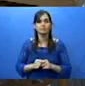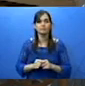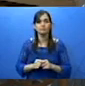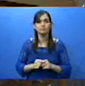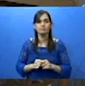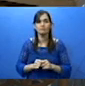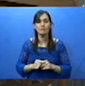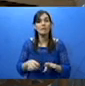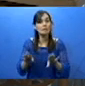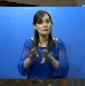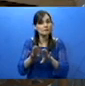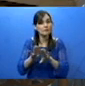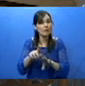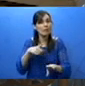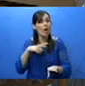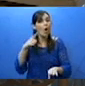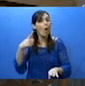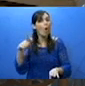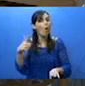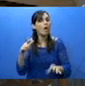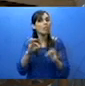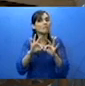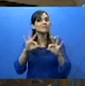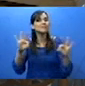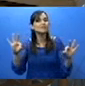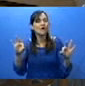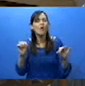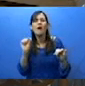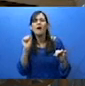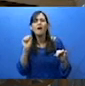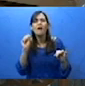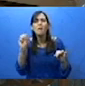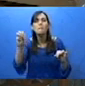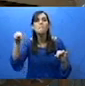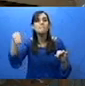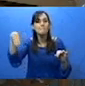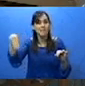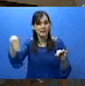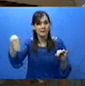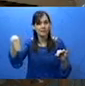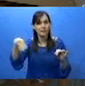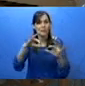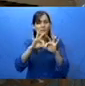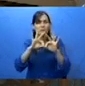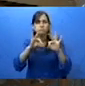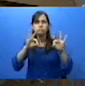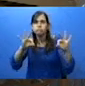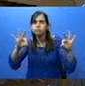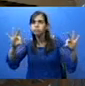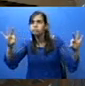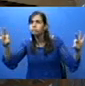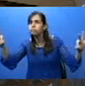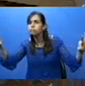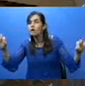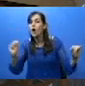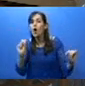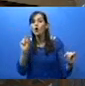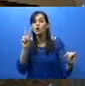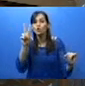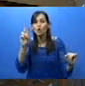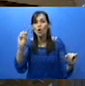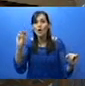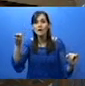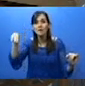E aqui nós temos outra medida, o metro. Então nós vamos lá, metro é o quê? Medida de comprimento, 2